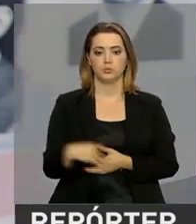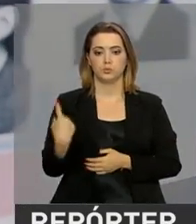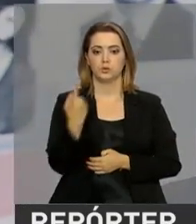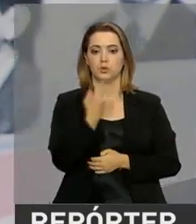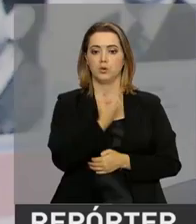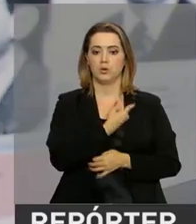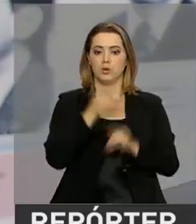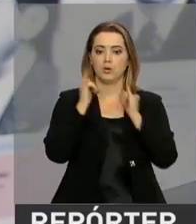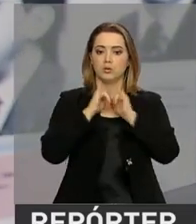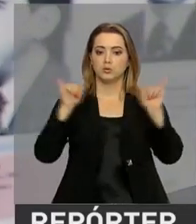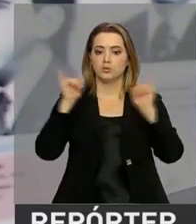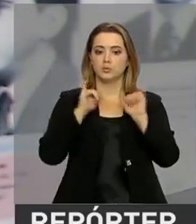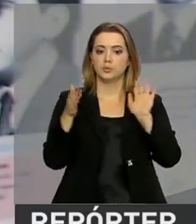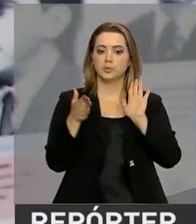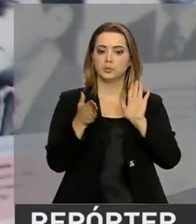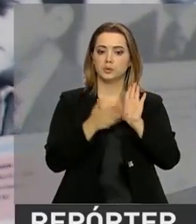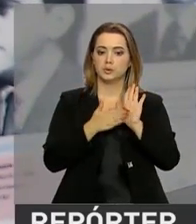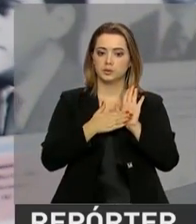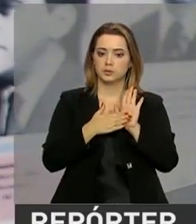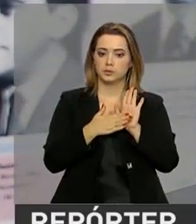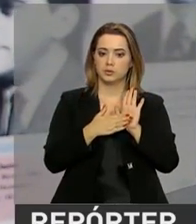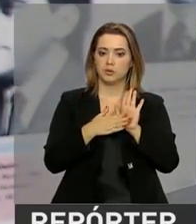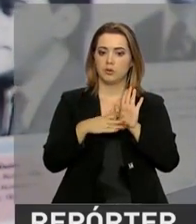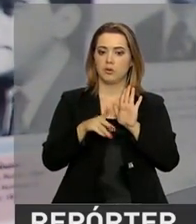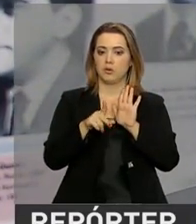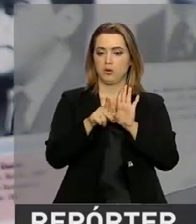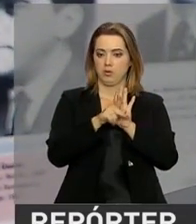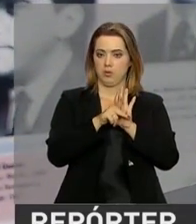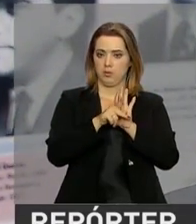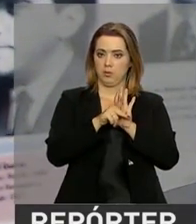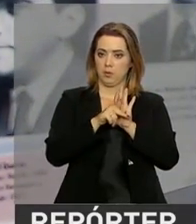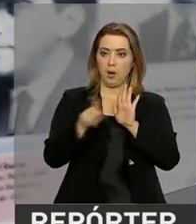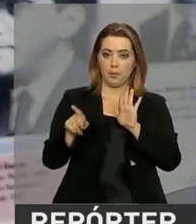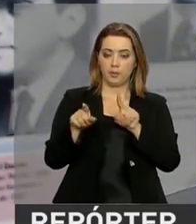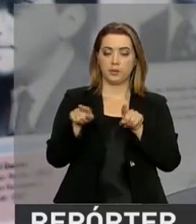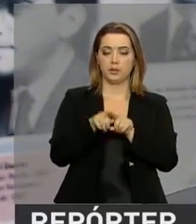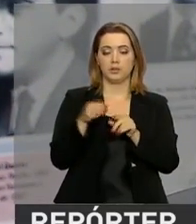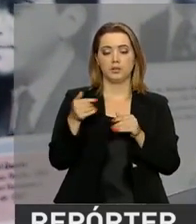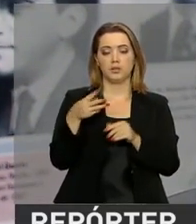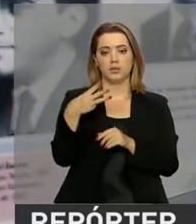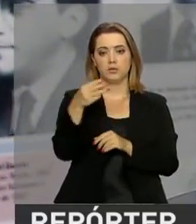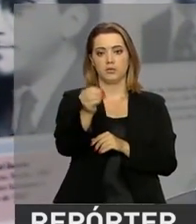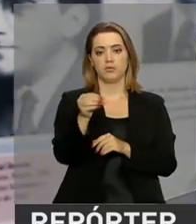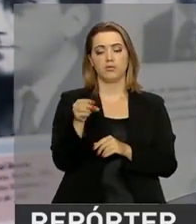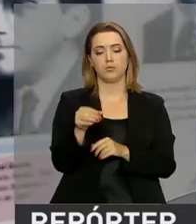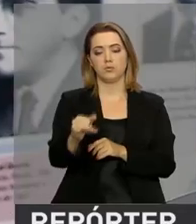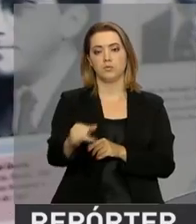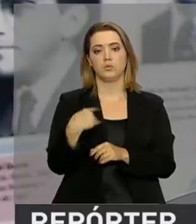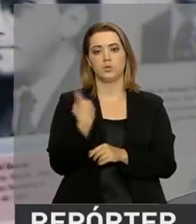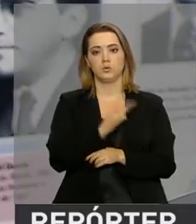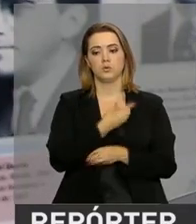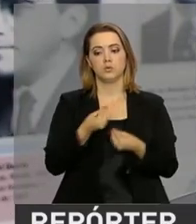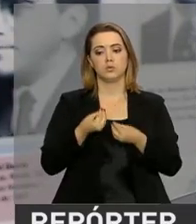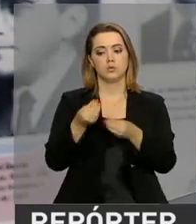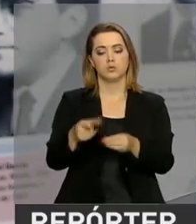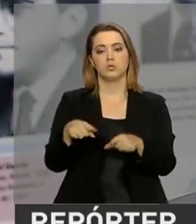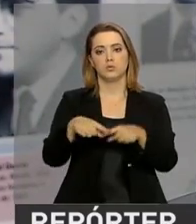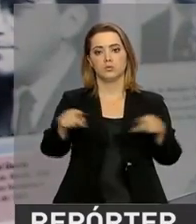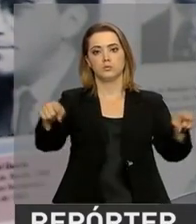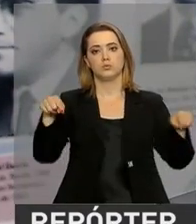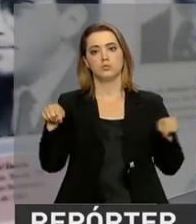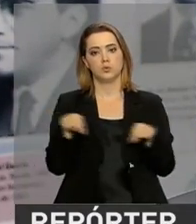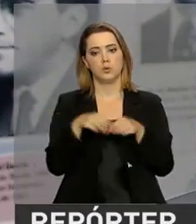ainda nesta semana ea em 30 dias nós estaremos colocando no âmbito do ministério